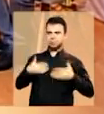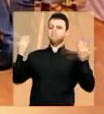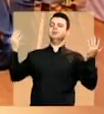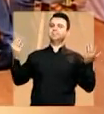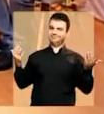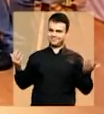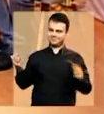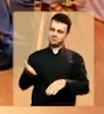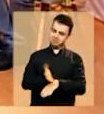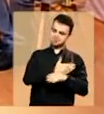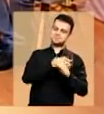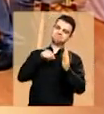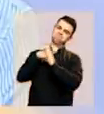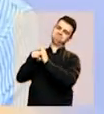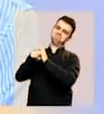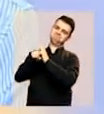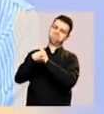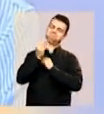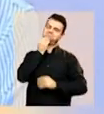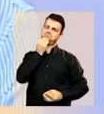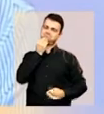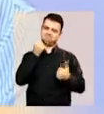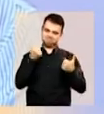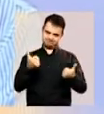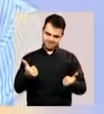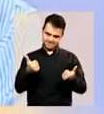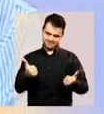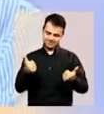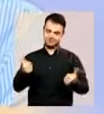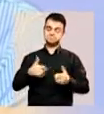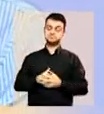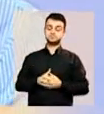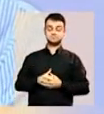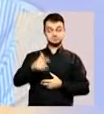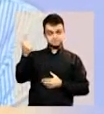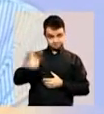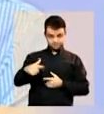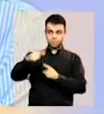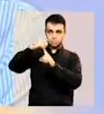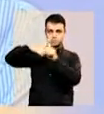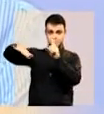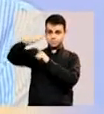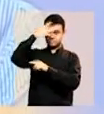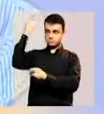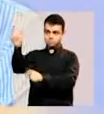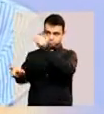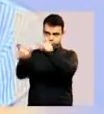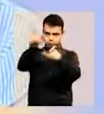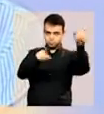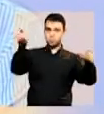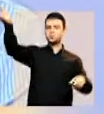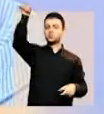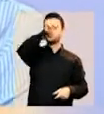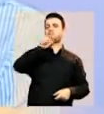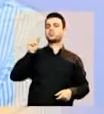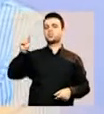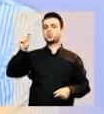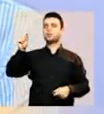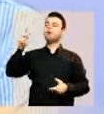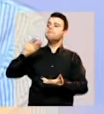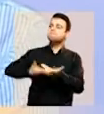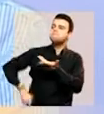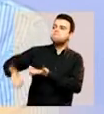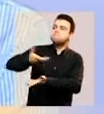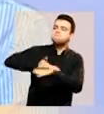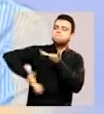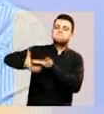Sim. E como é a questão da sociedade lá, como que é essa dinâmica,